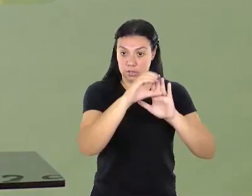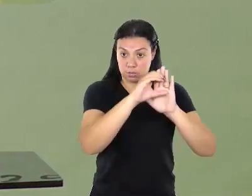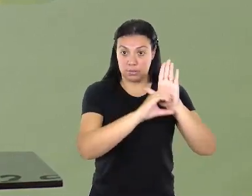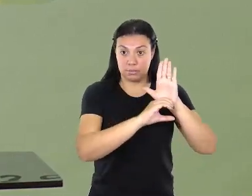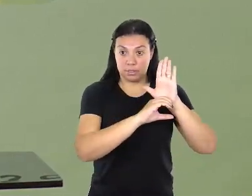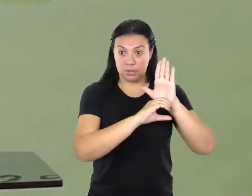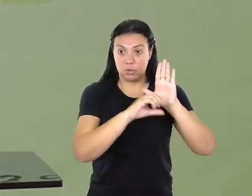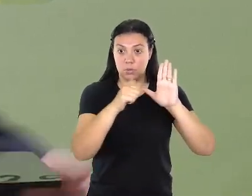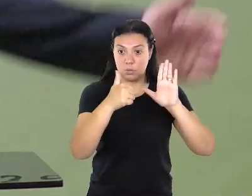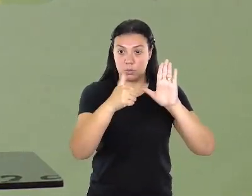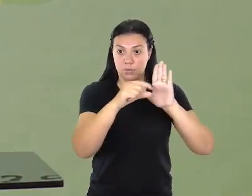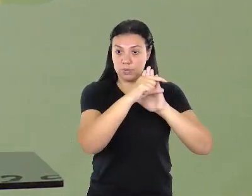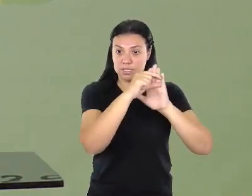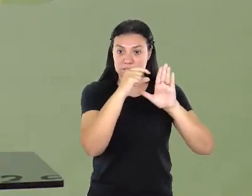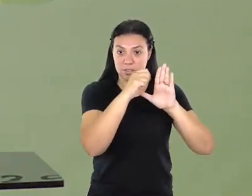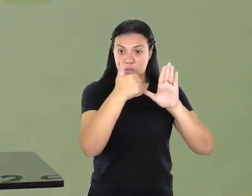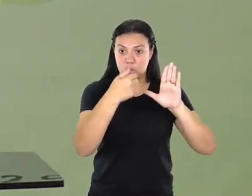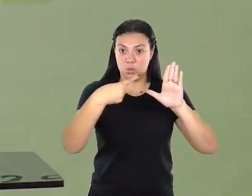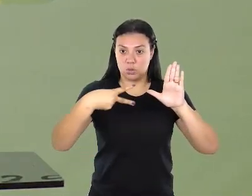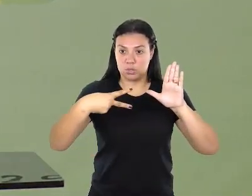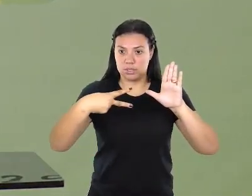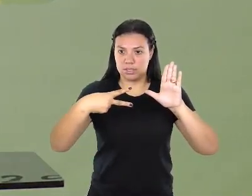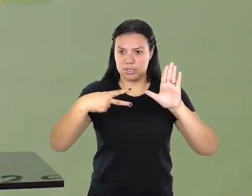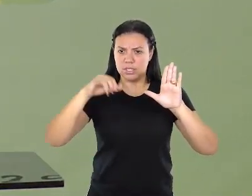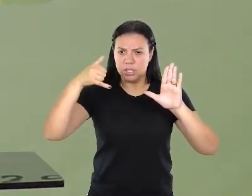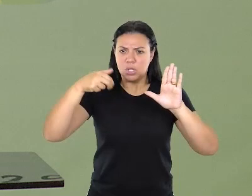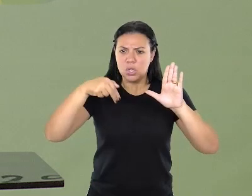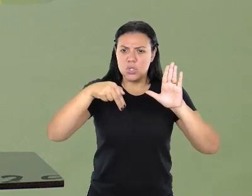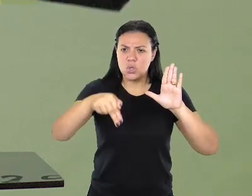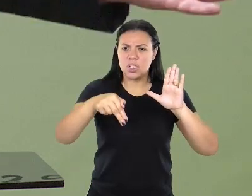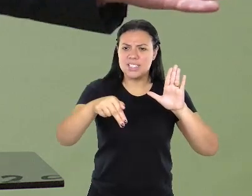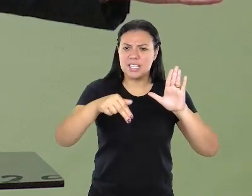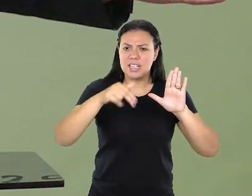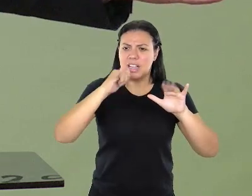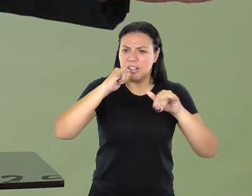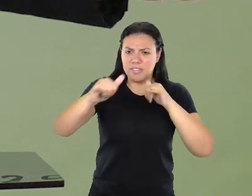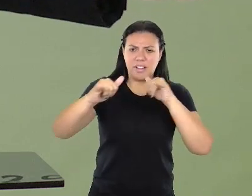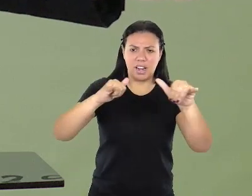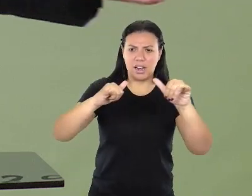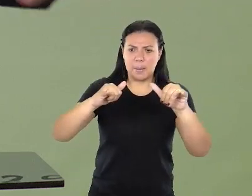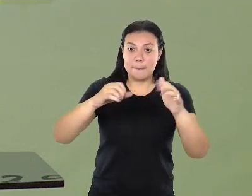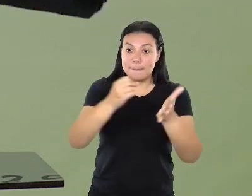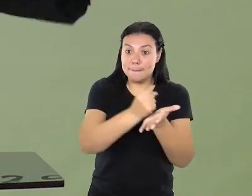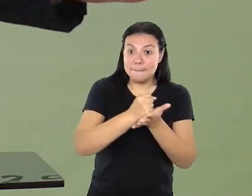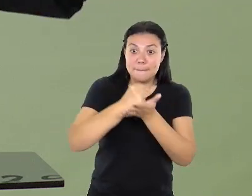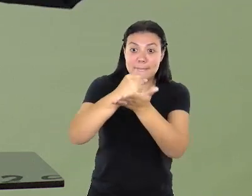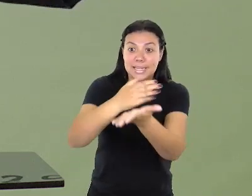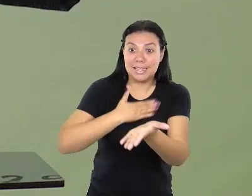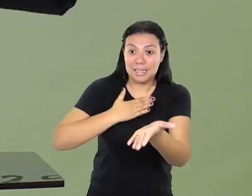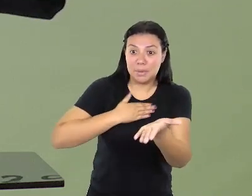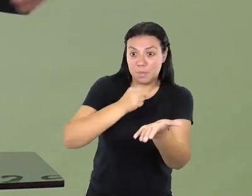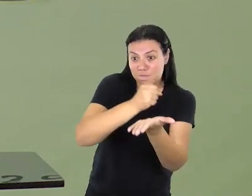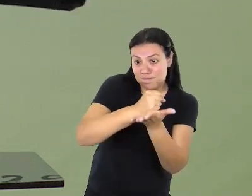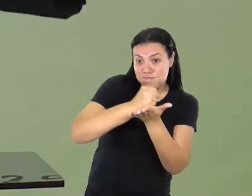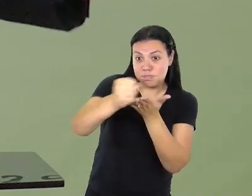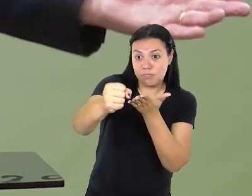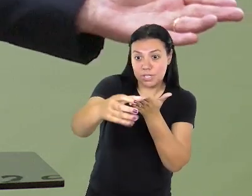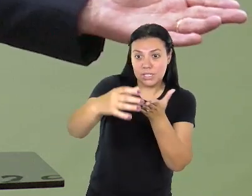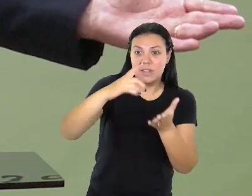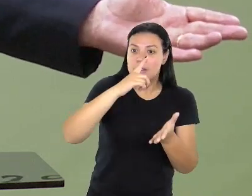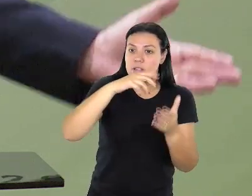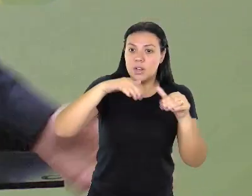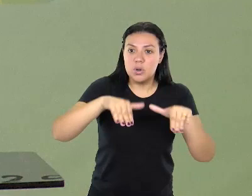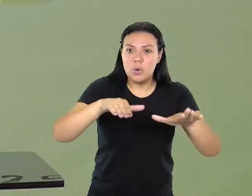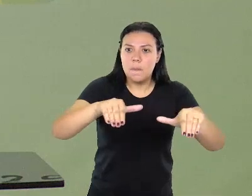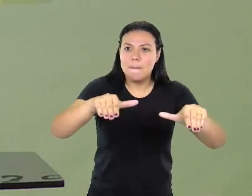12, ele pede aos marinheiros, tomai-me e lançai-me ao mar, e o mar se aquietará, porque eu sei que por